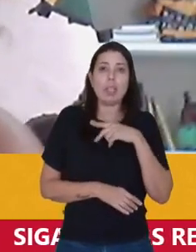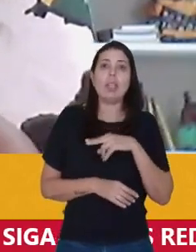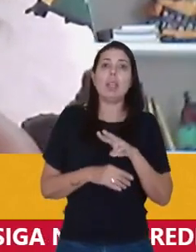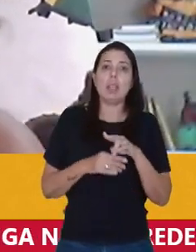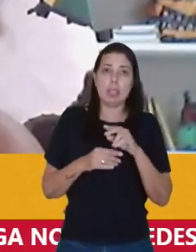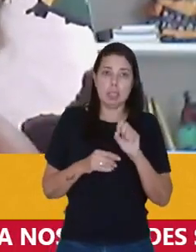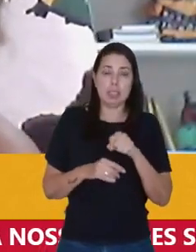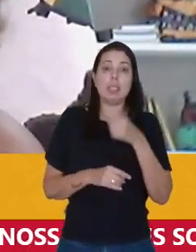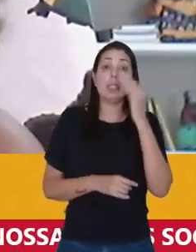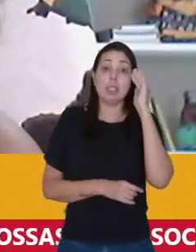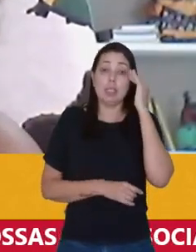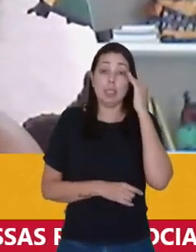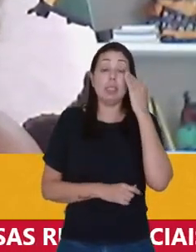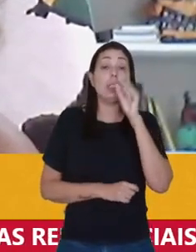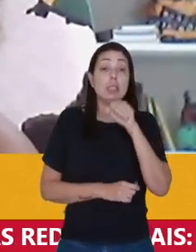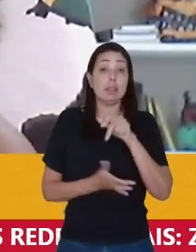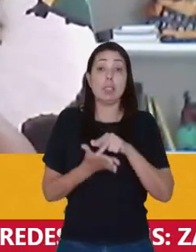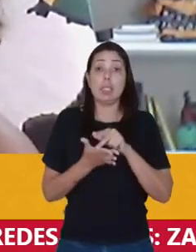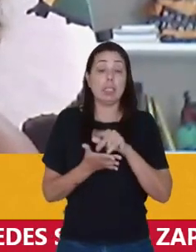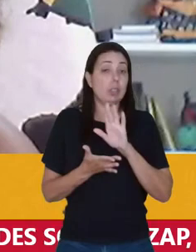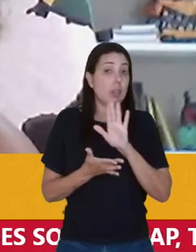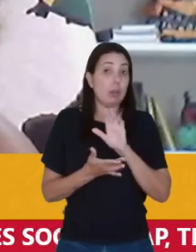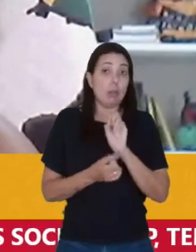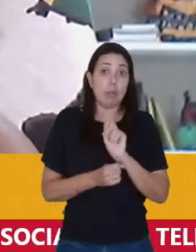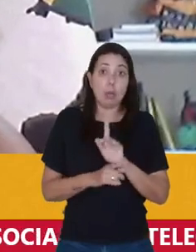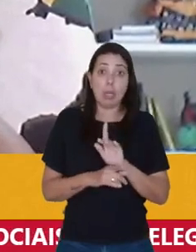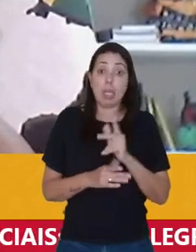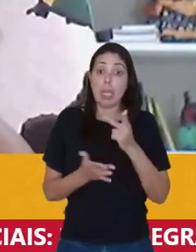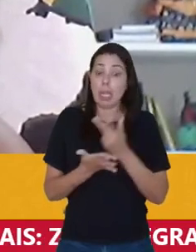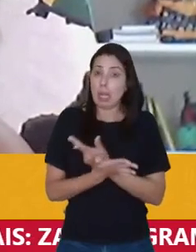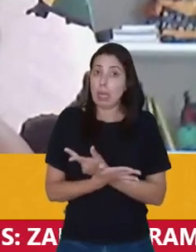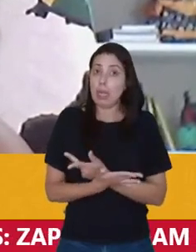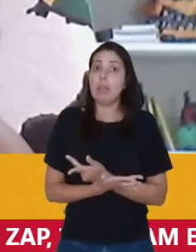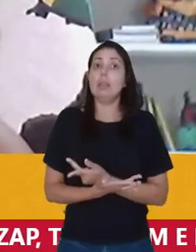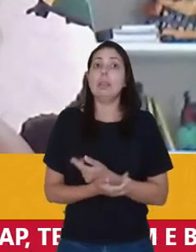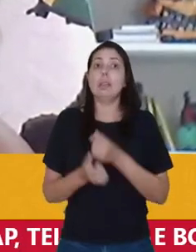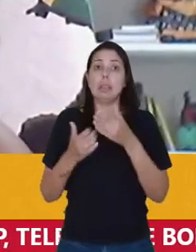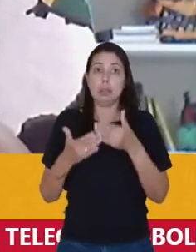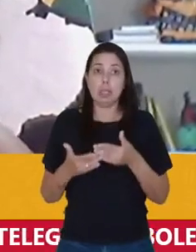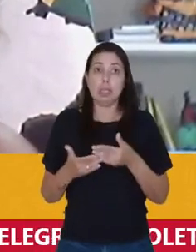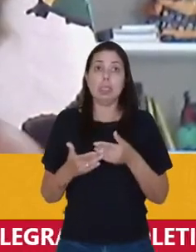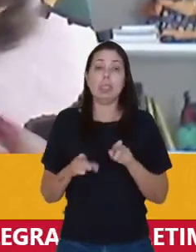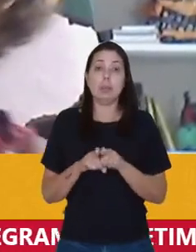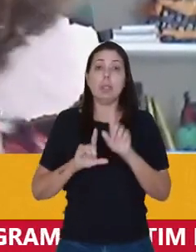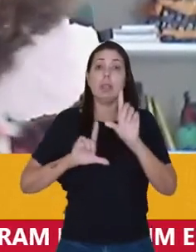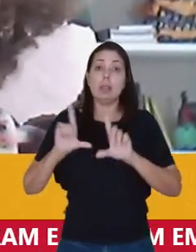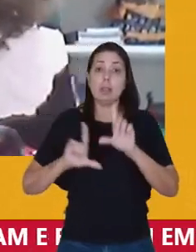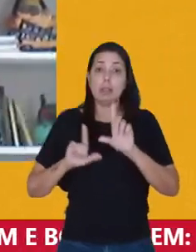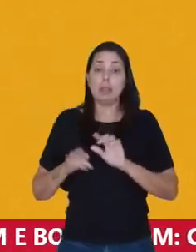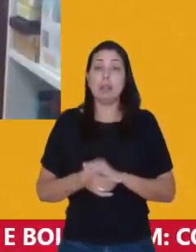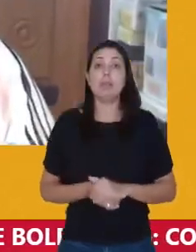quilombola, que a gente vai entender que não é bem isso que se diz na grande mídia.